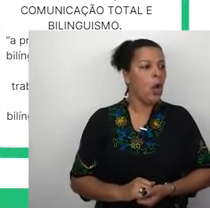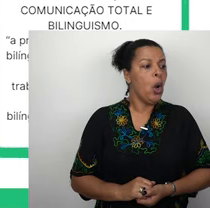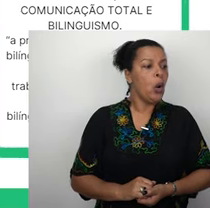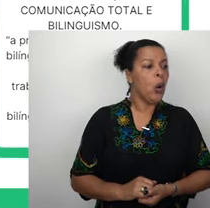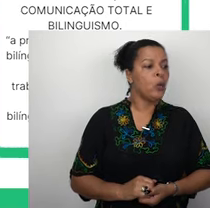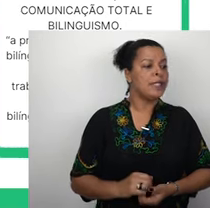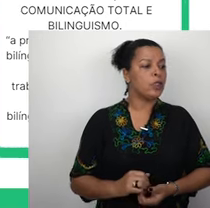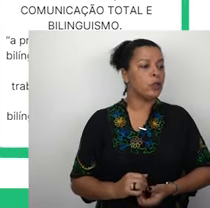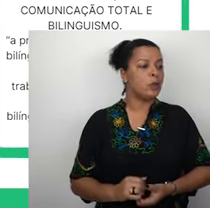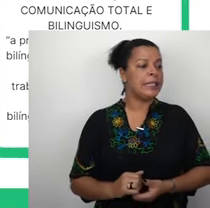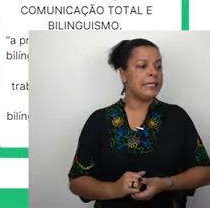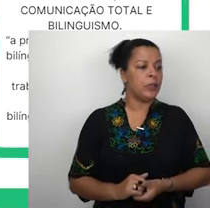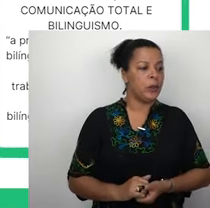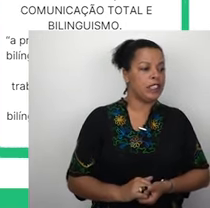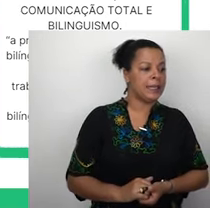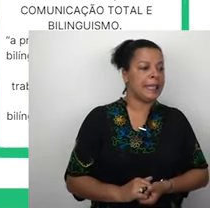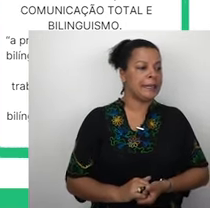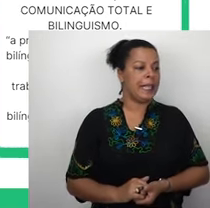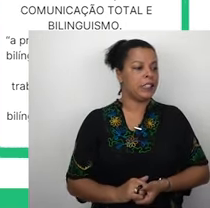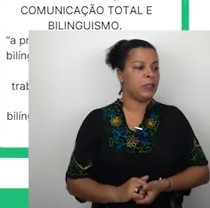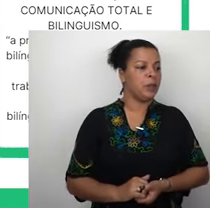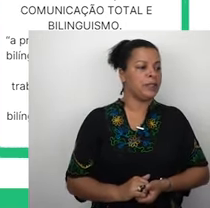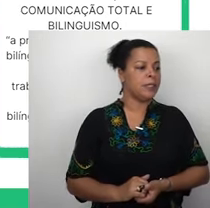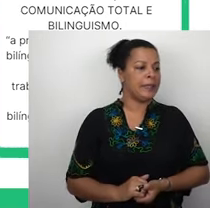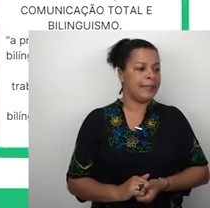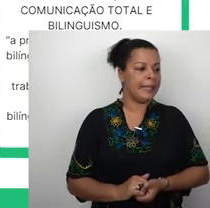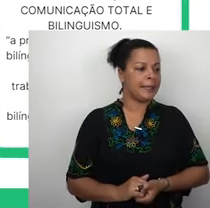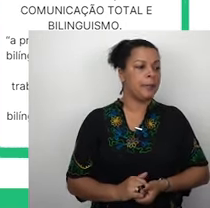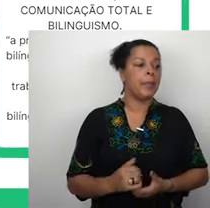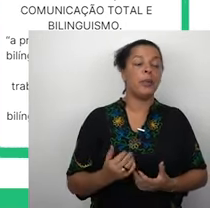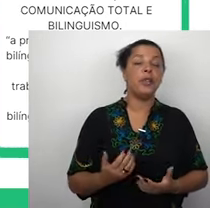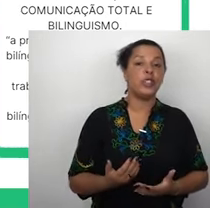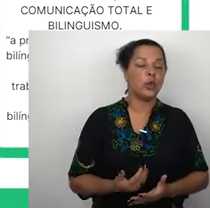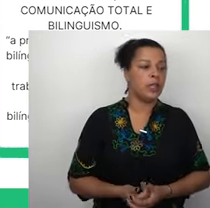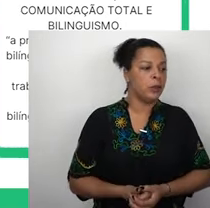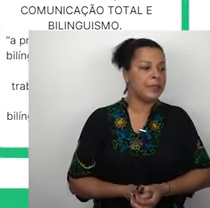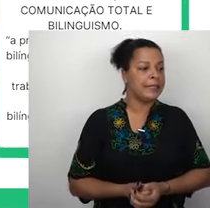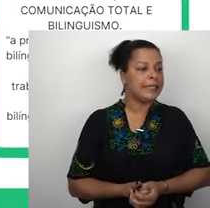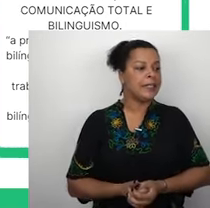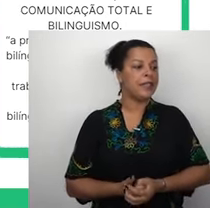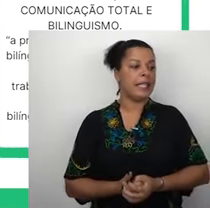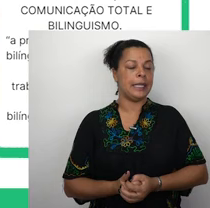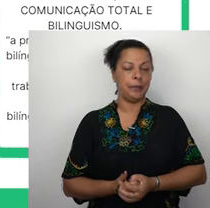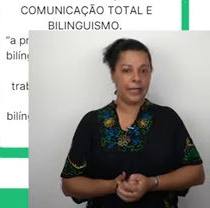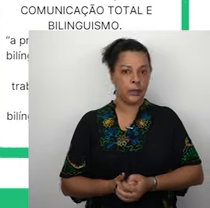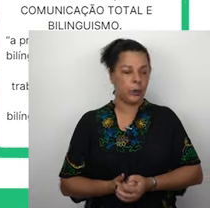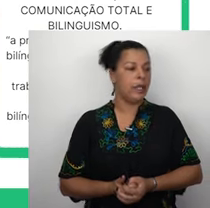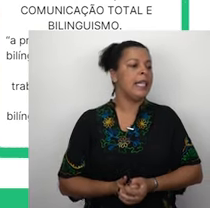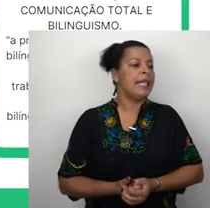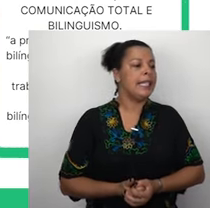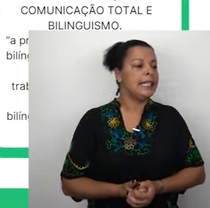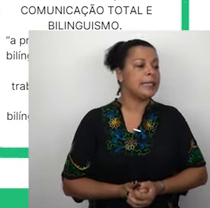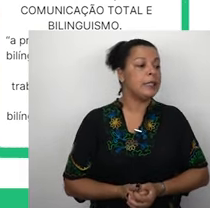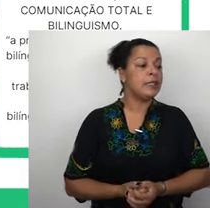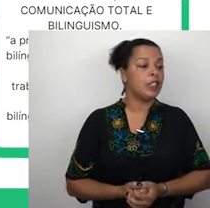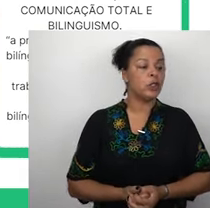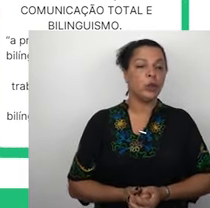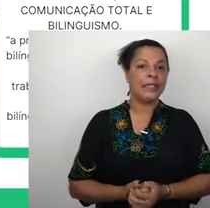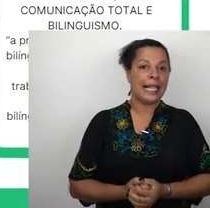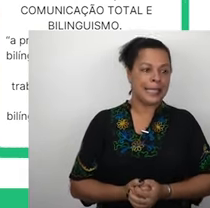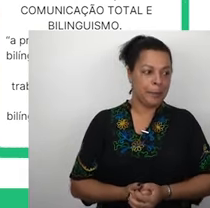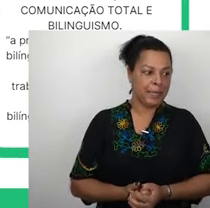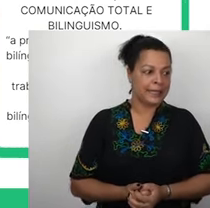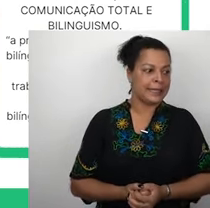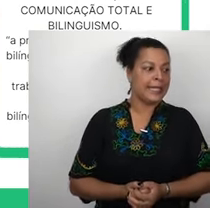total. Com os estudos da linguística da década de 1980, pela professora Lucinda Ferreira Brito, inicia